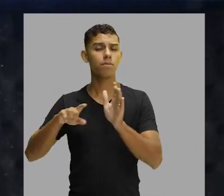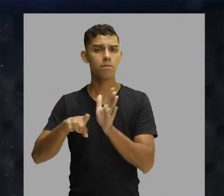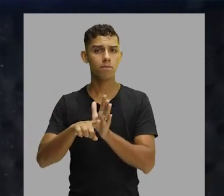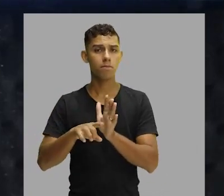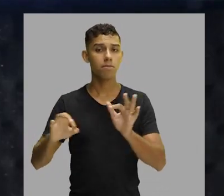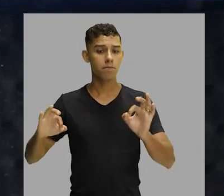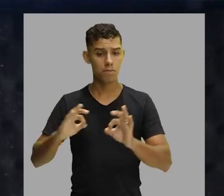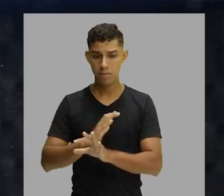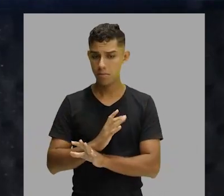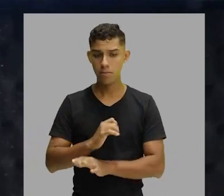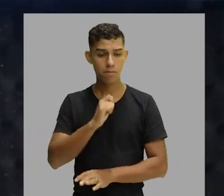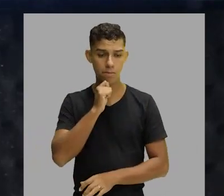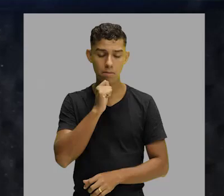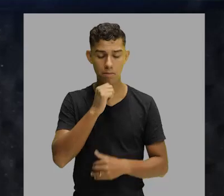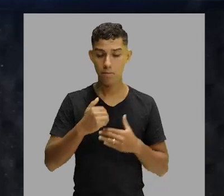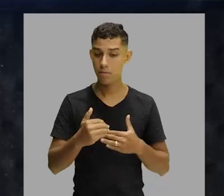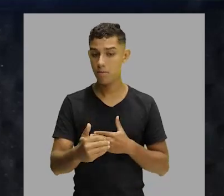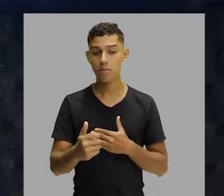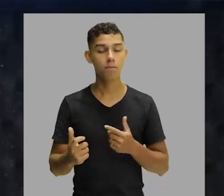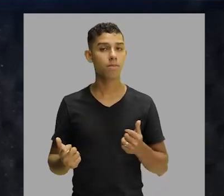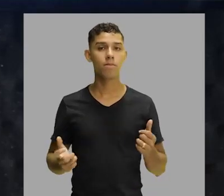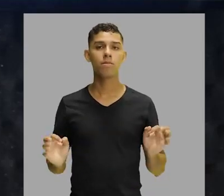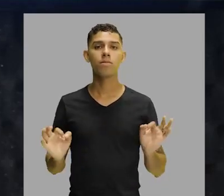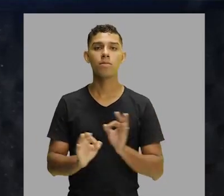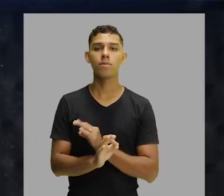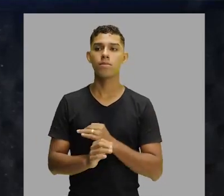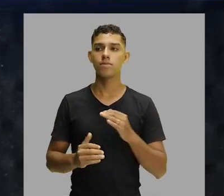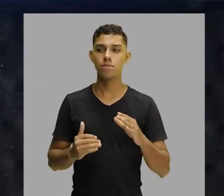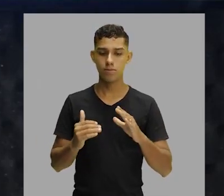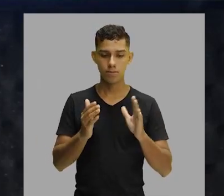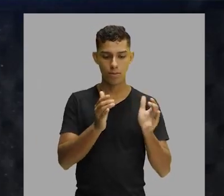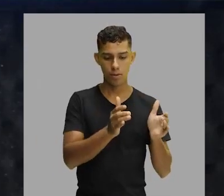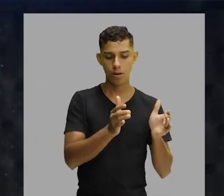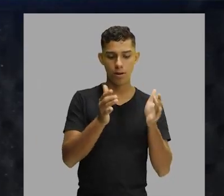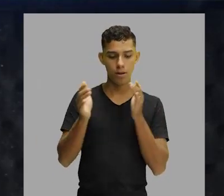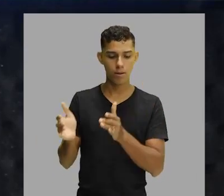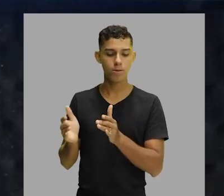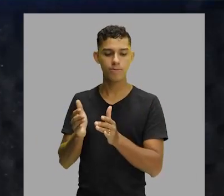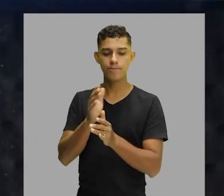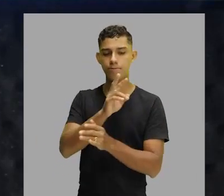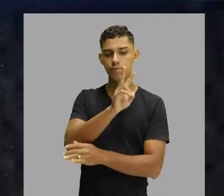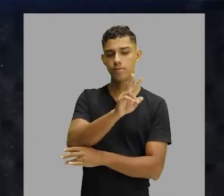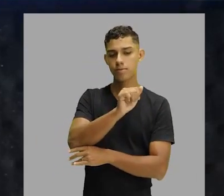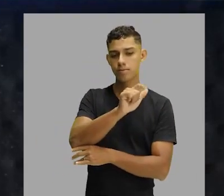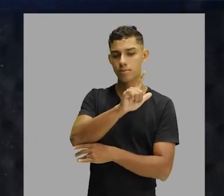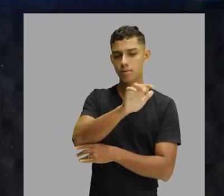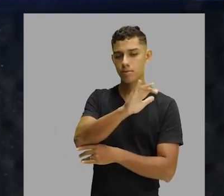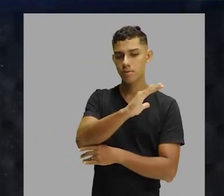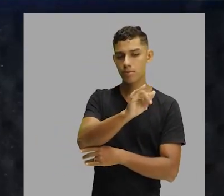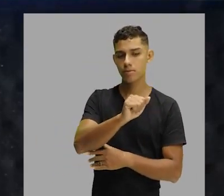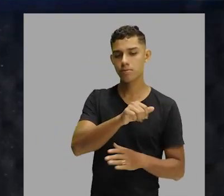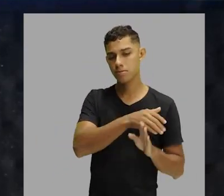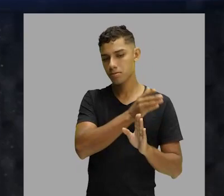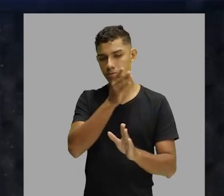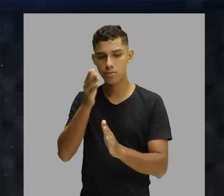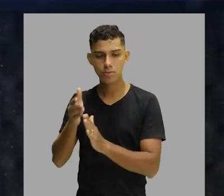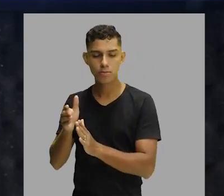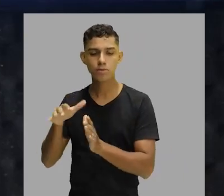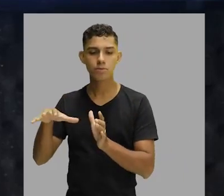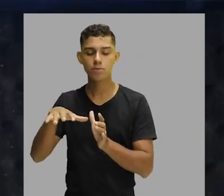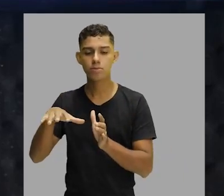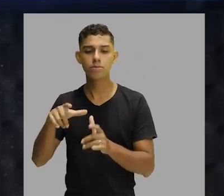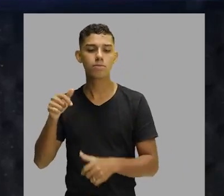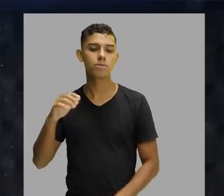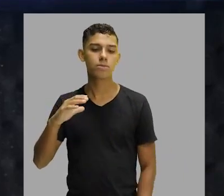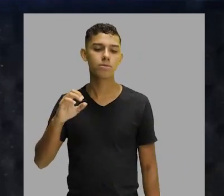vai impedir, com que ele passe da camada de valência para a camada de condução. Certo?